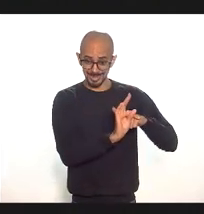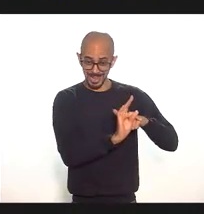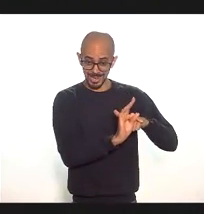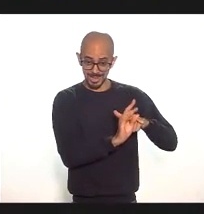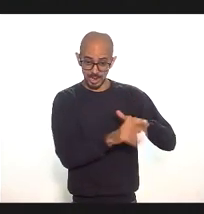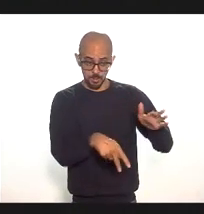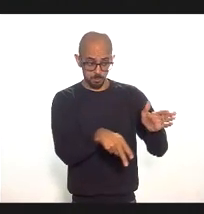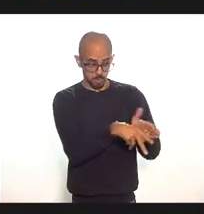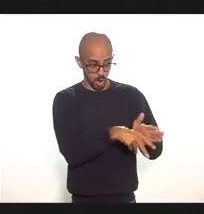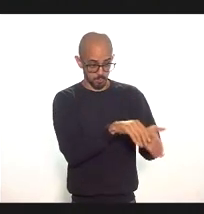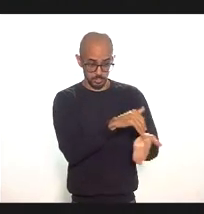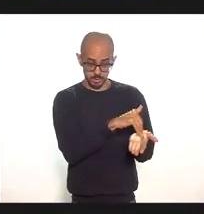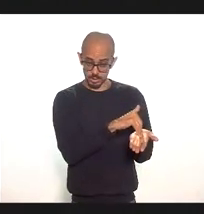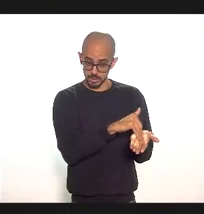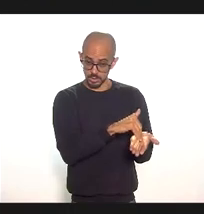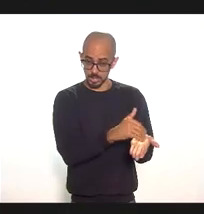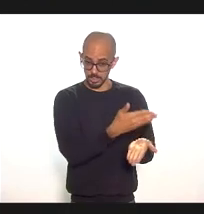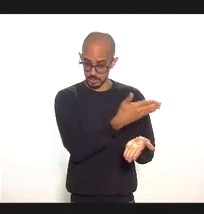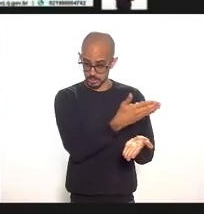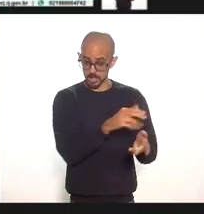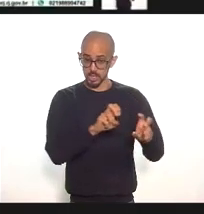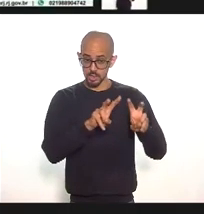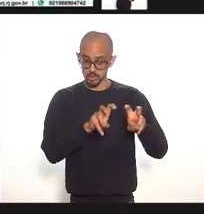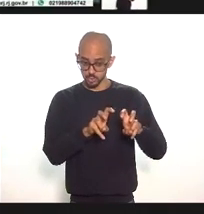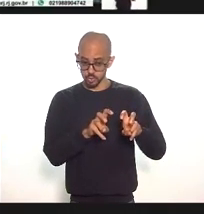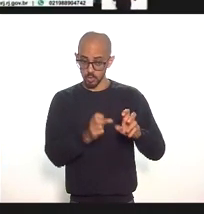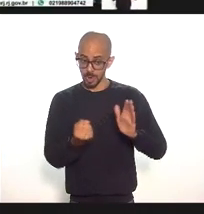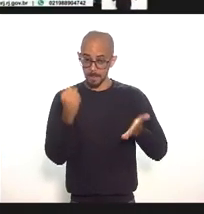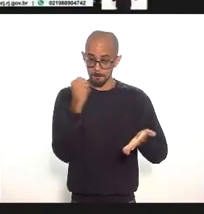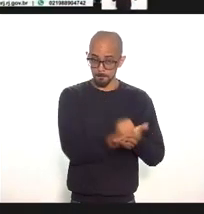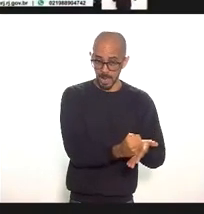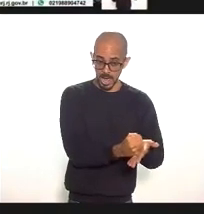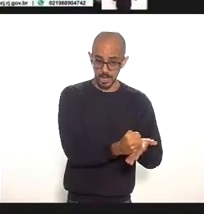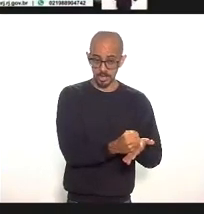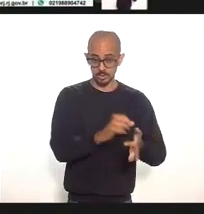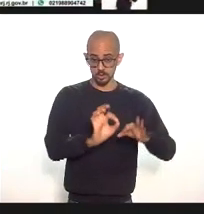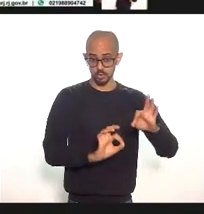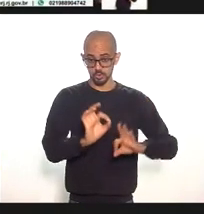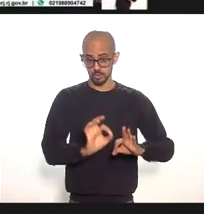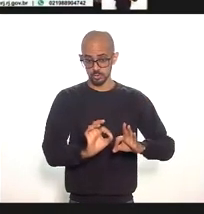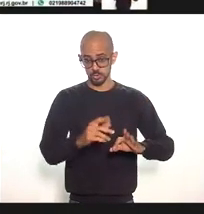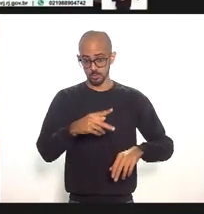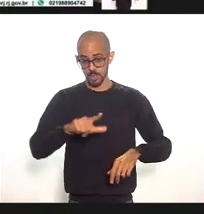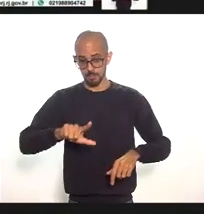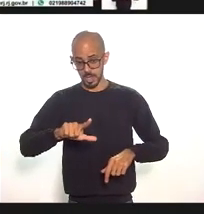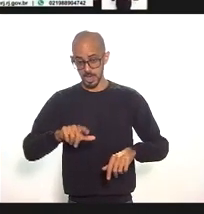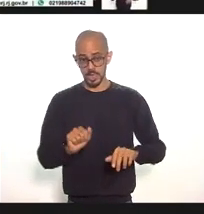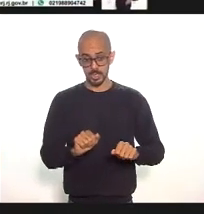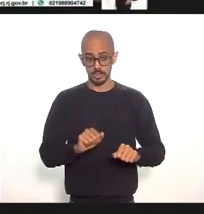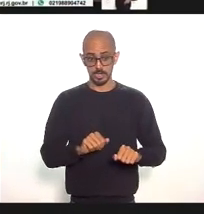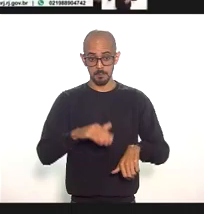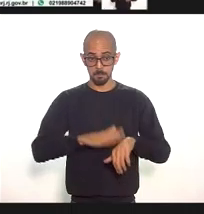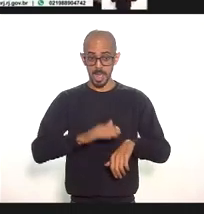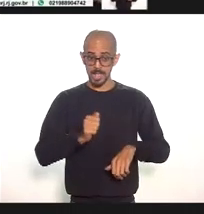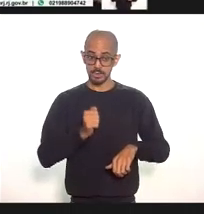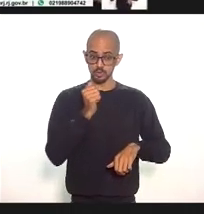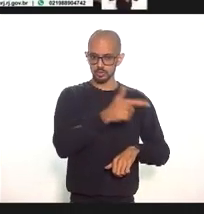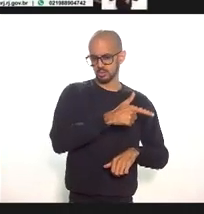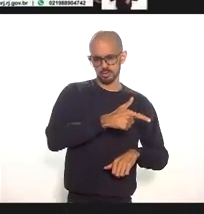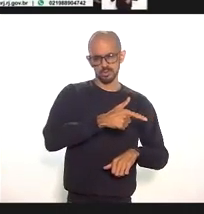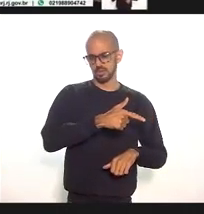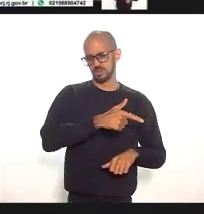das secretarias sobre o impacto de um determinado projeto, mais do que